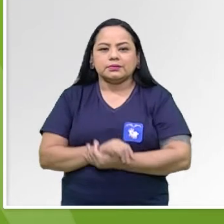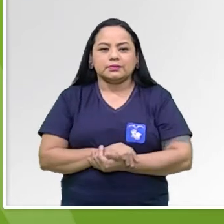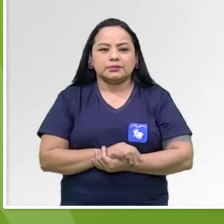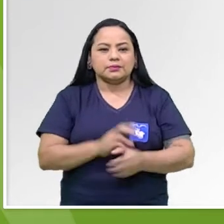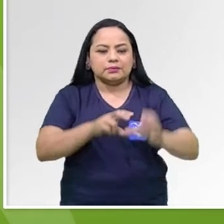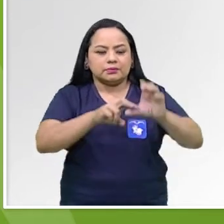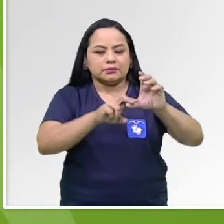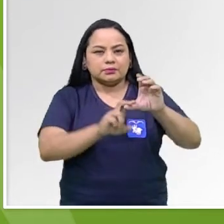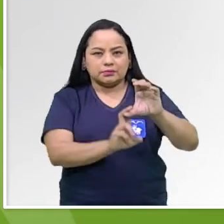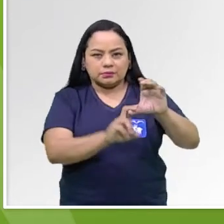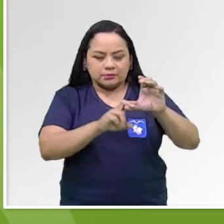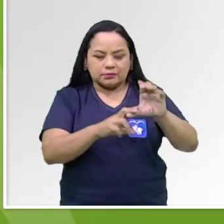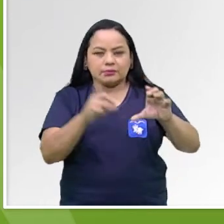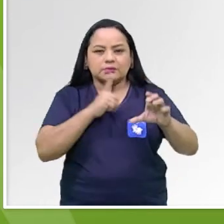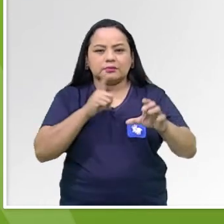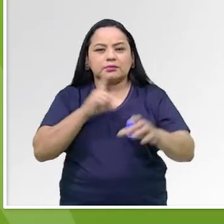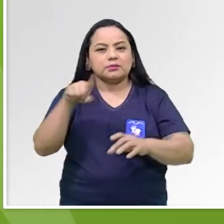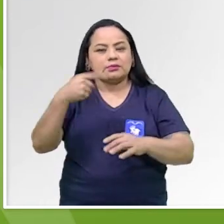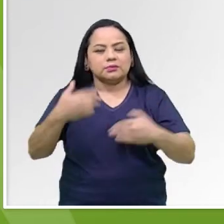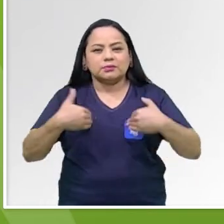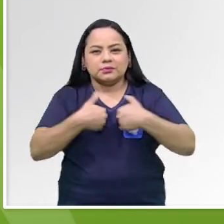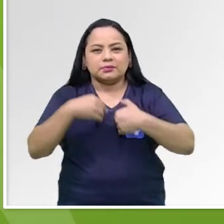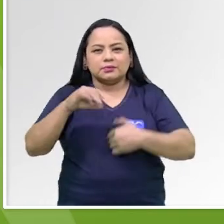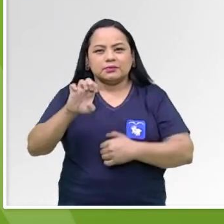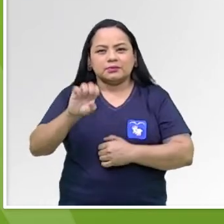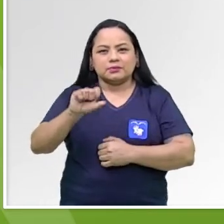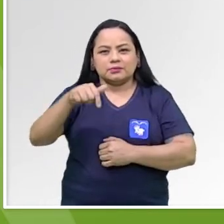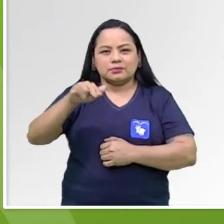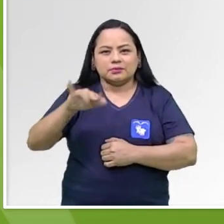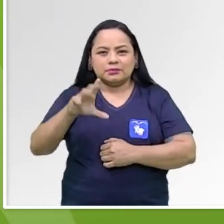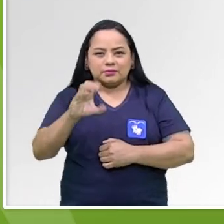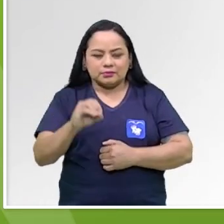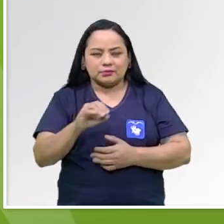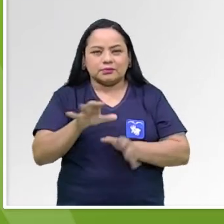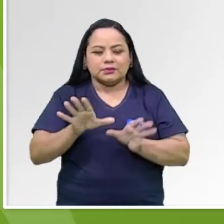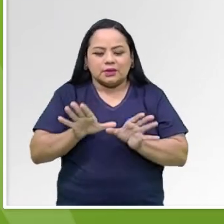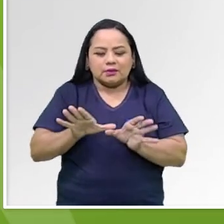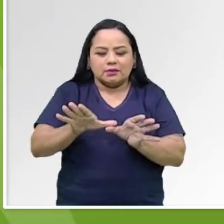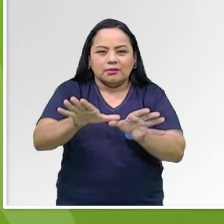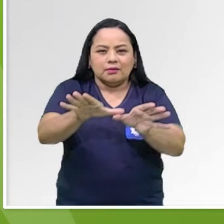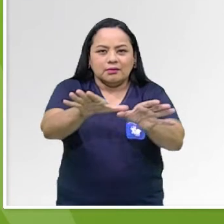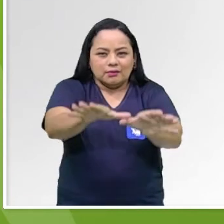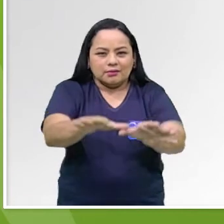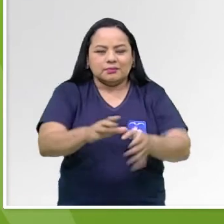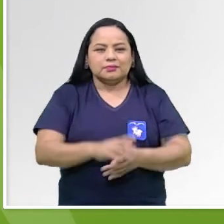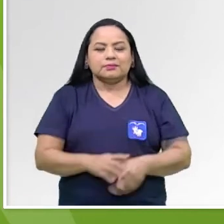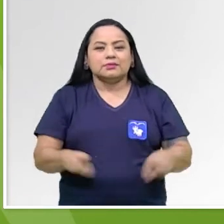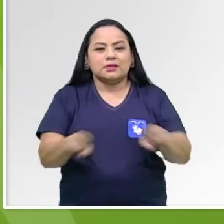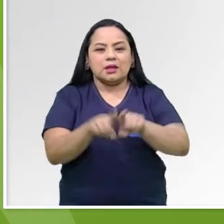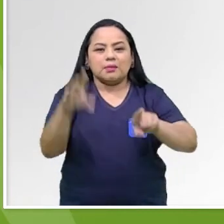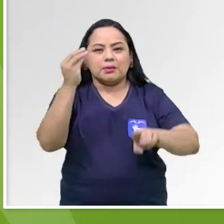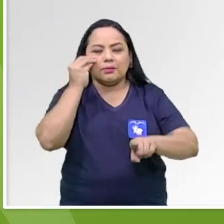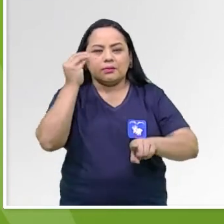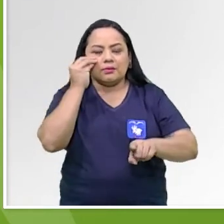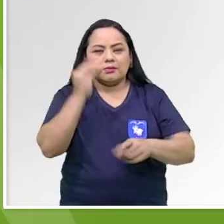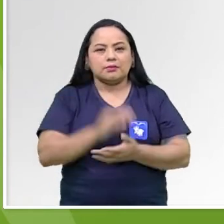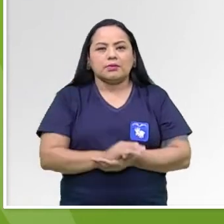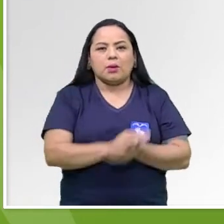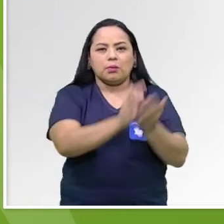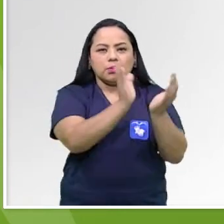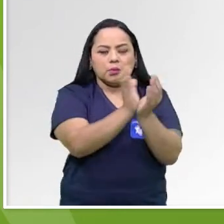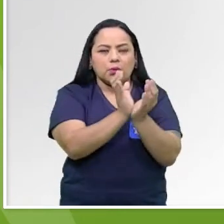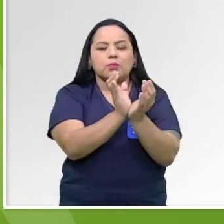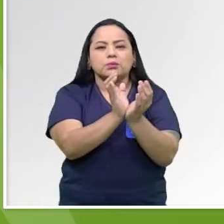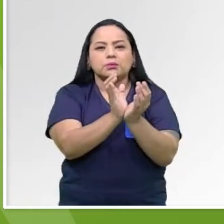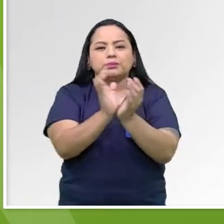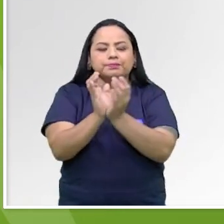morcego e um esquilo que plana, tá? Ainda vamos ver também a classificação dos mamíferos, né?